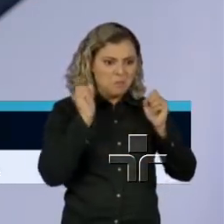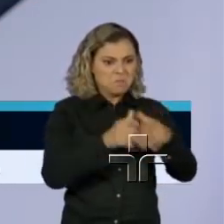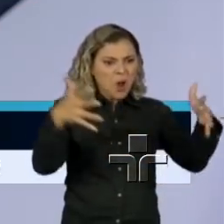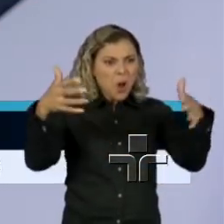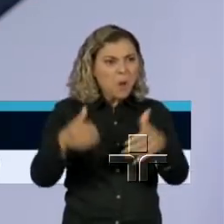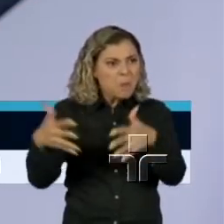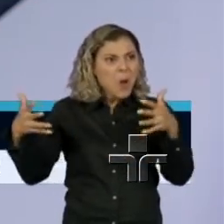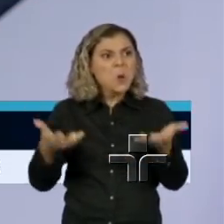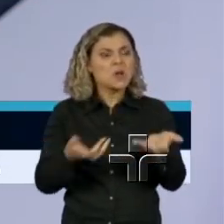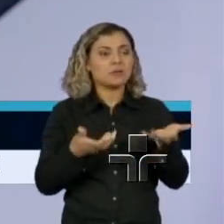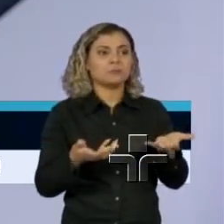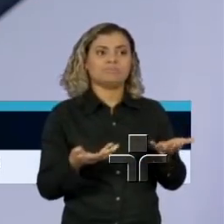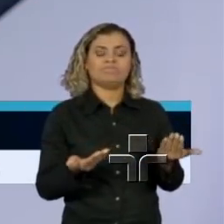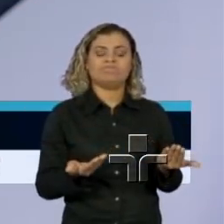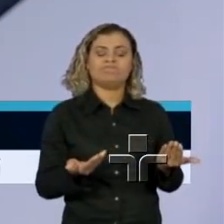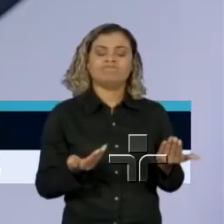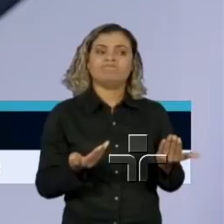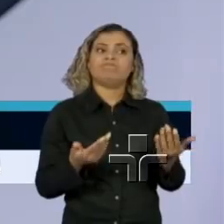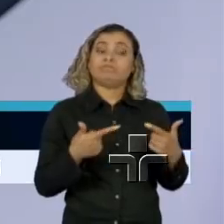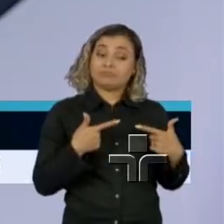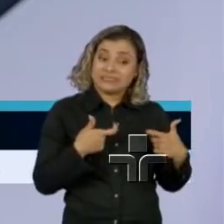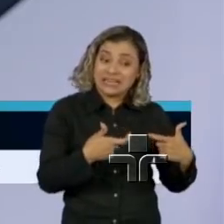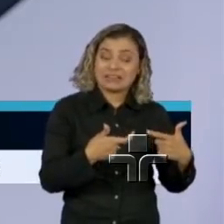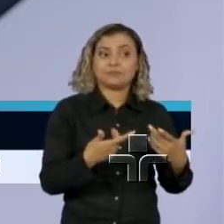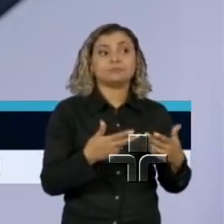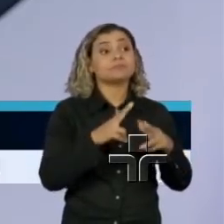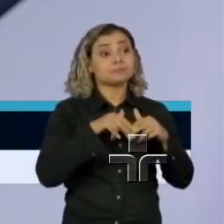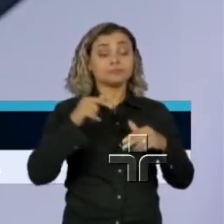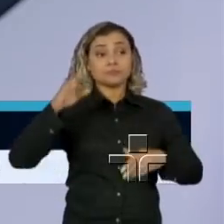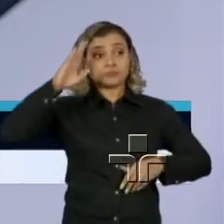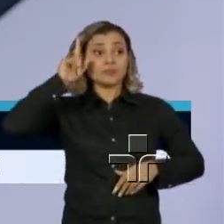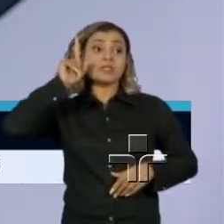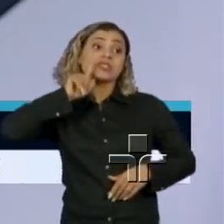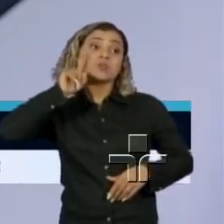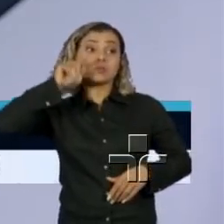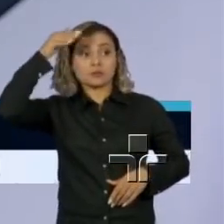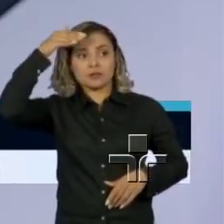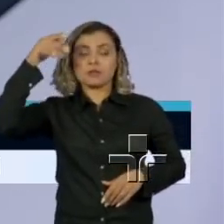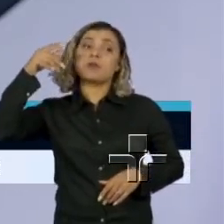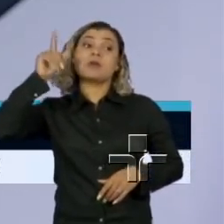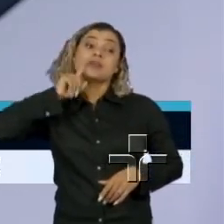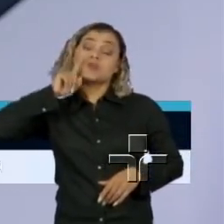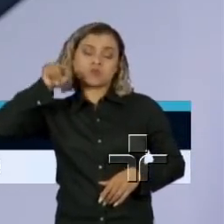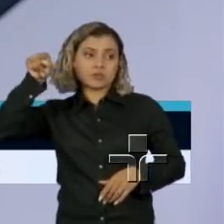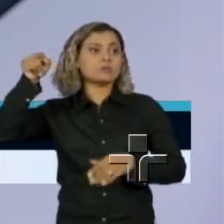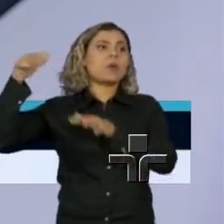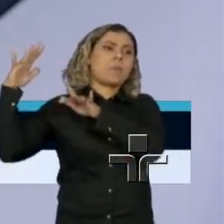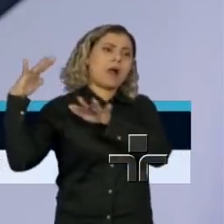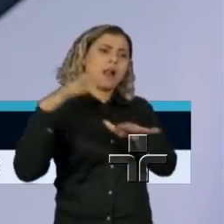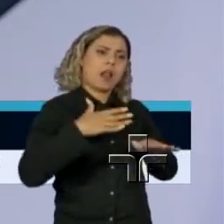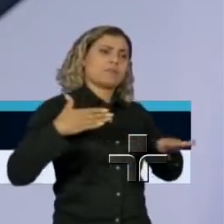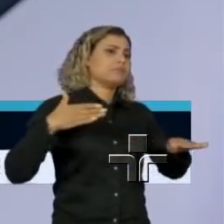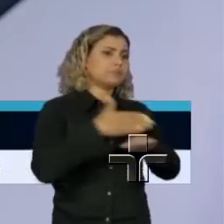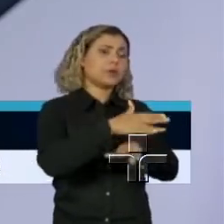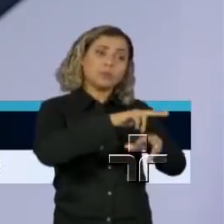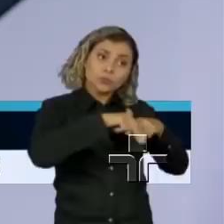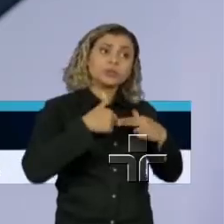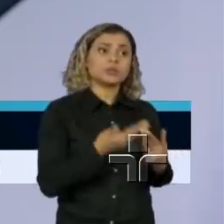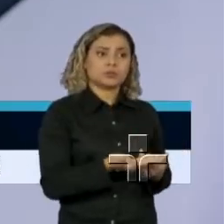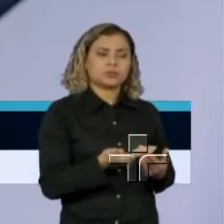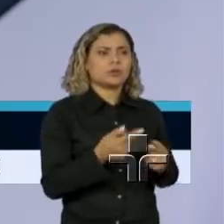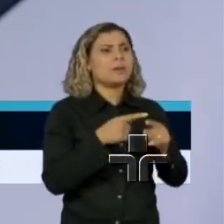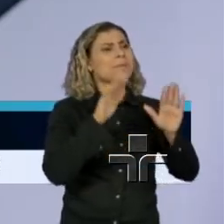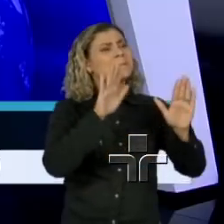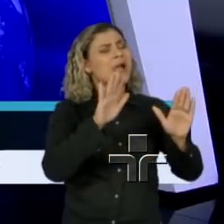todos os envolvimentos de guerra que tivesse, etc. E depois descobriram que não havia arma química nenhuma, não é? Mas o